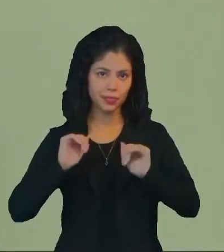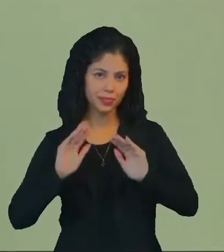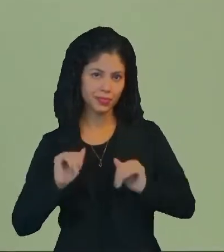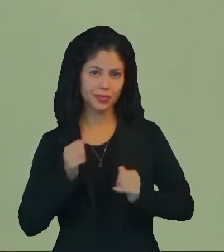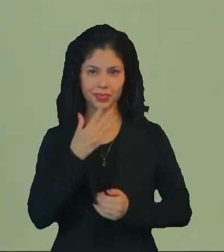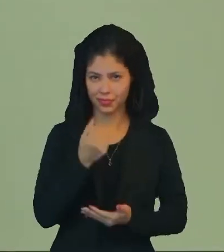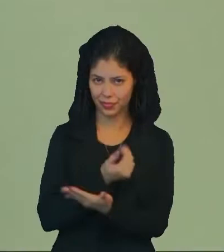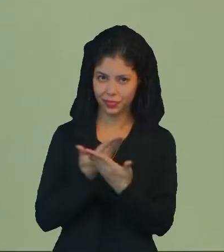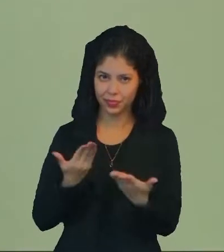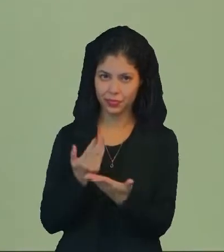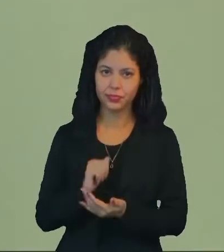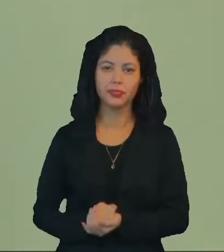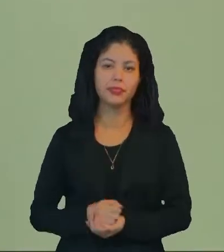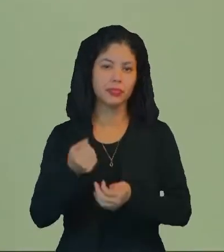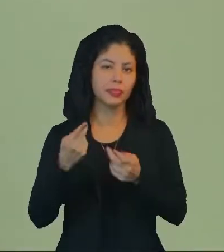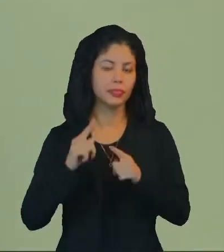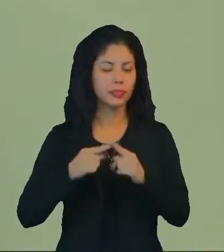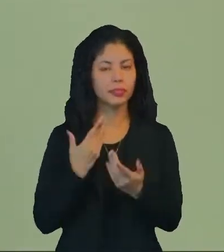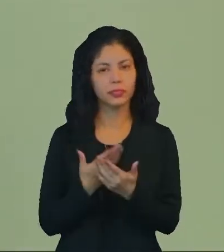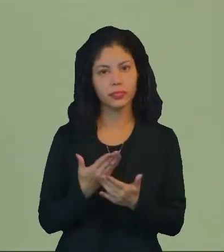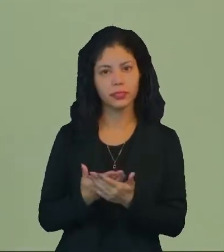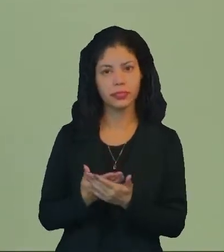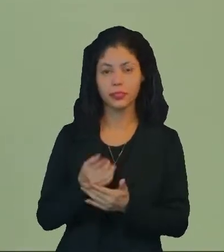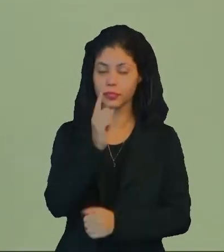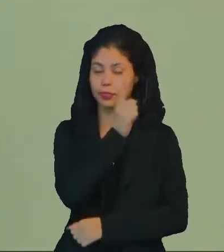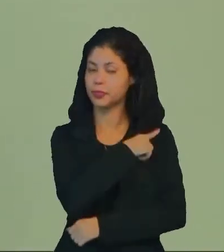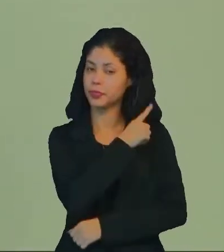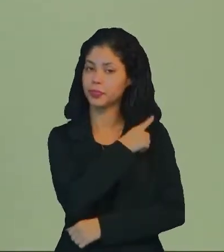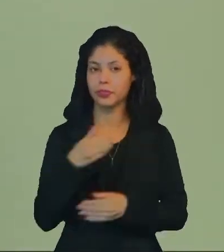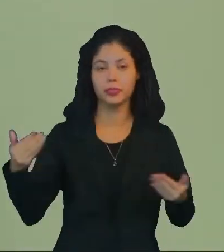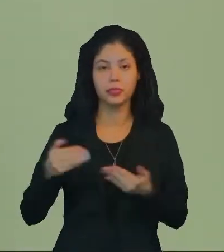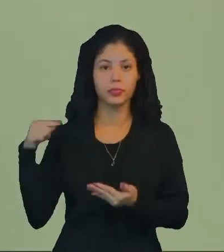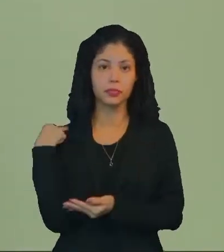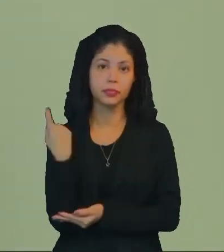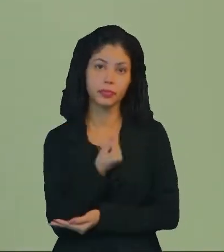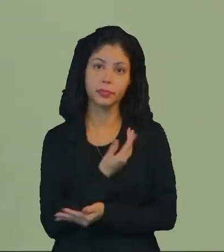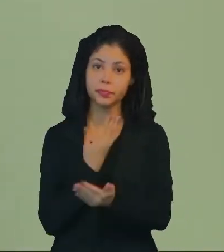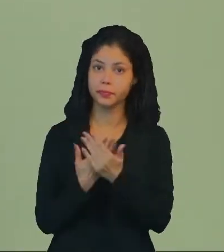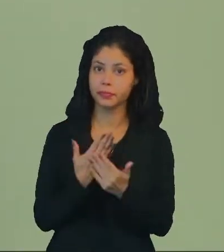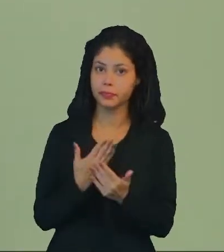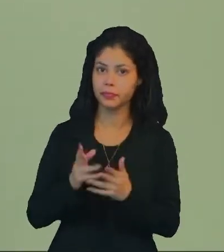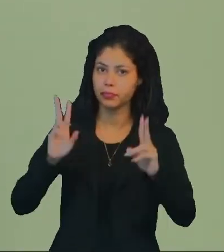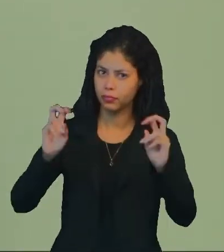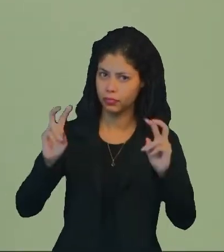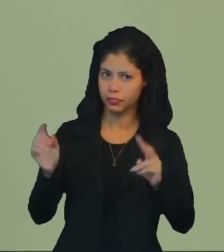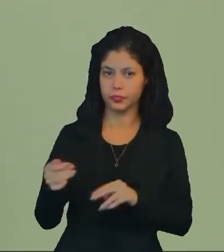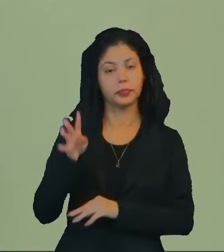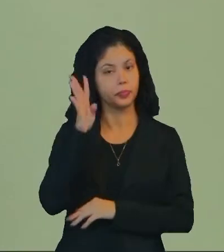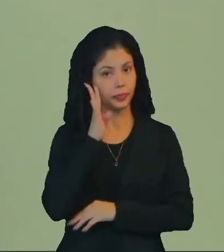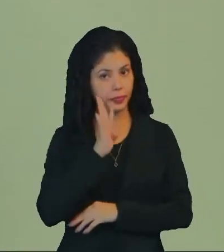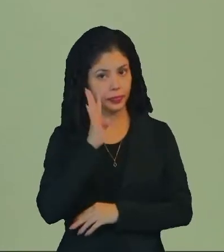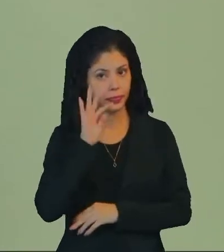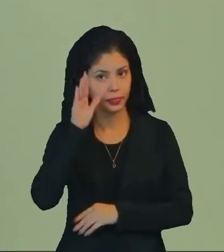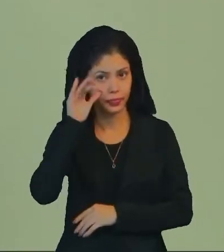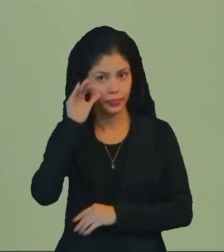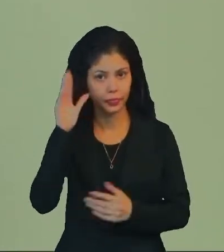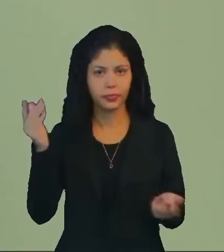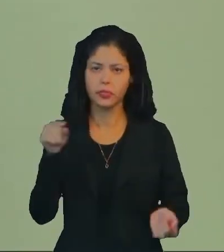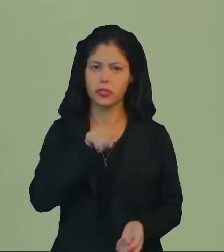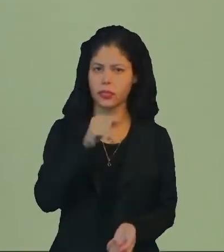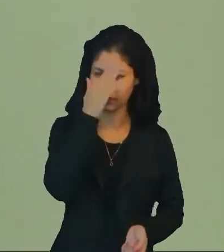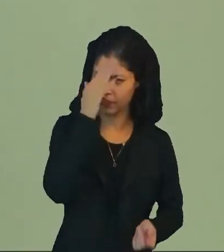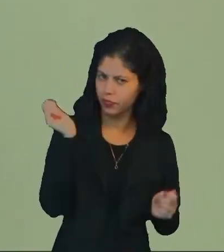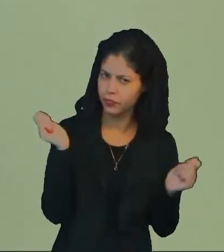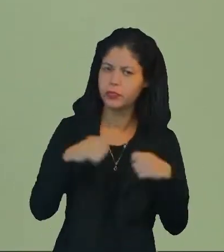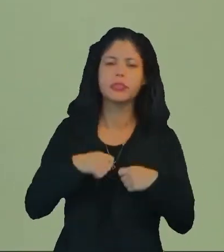Olá pessoal, tudo bem? Bem-vindos à nossa nova aula da primeira série e hoje nós iremos estudar um assunto muito interessante. E aí, será